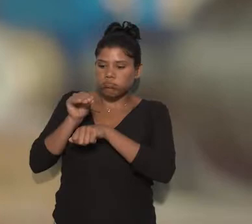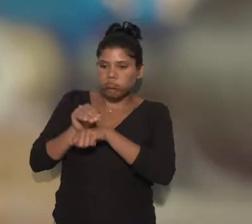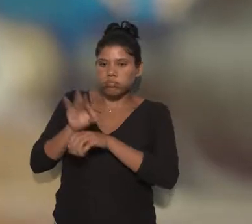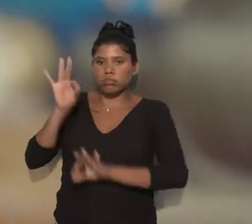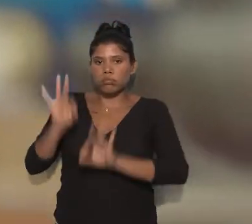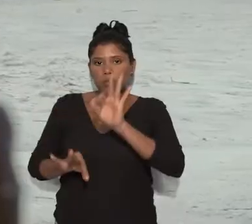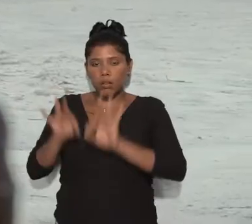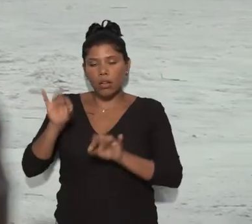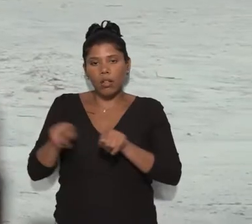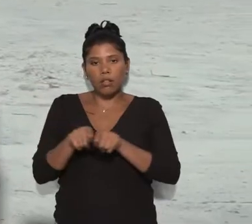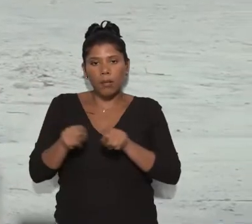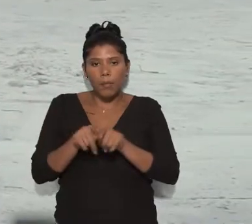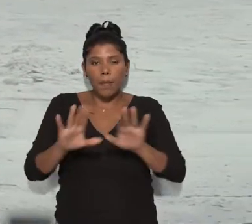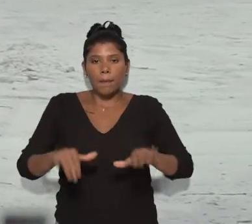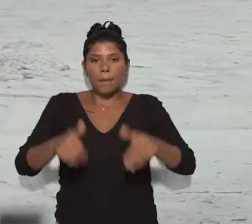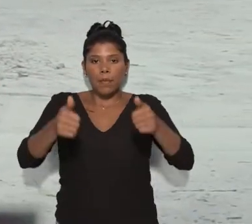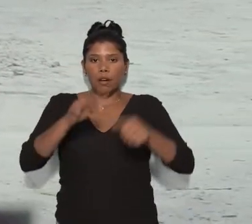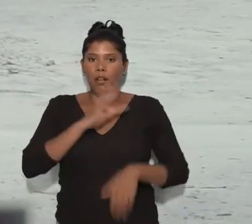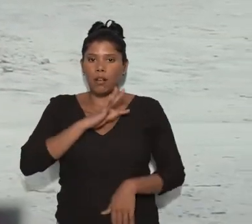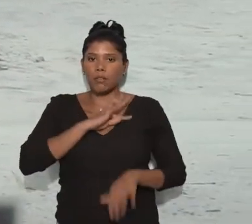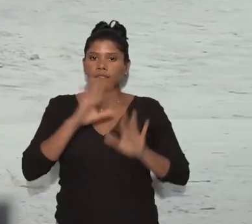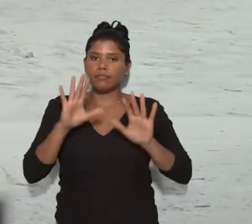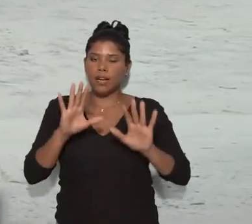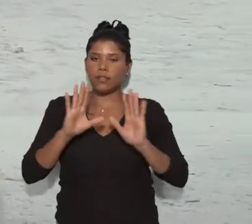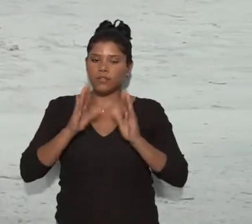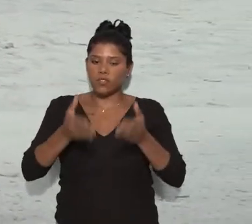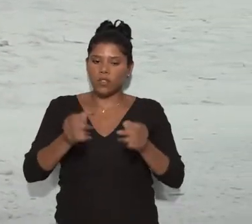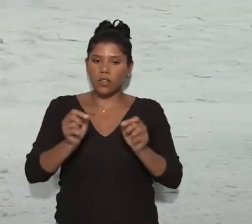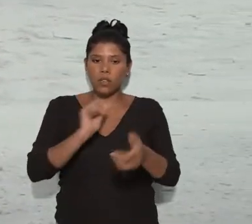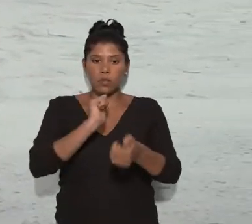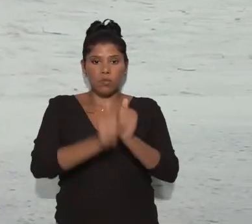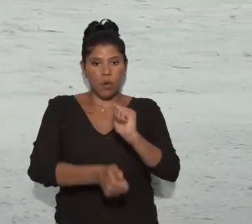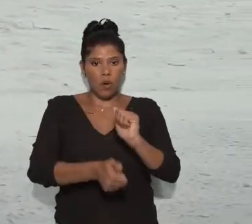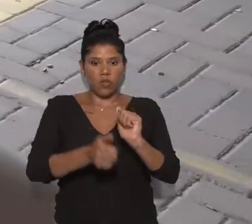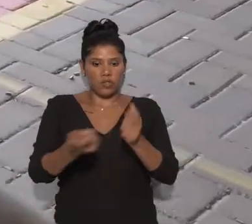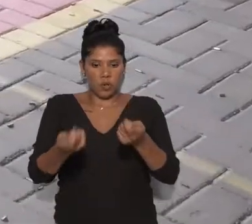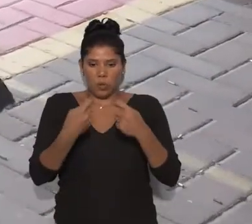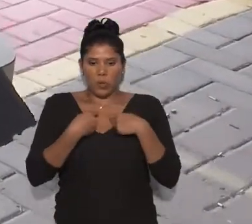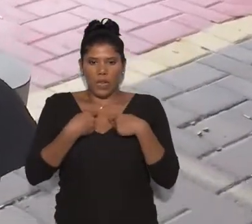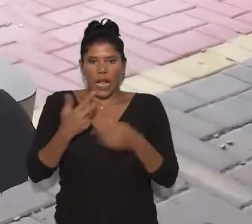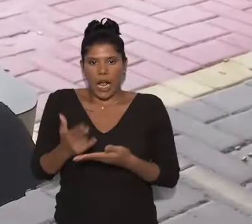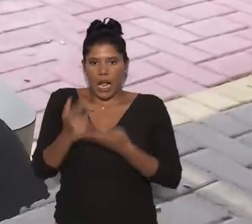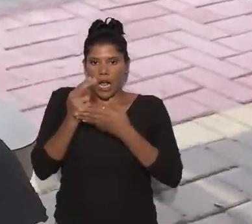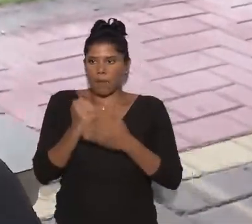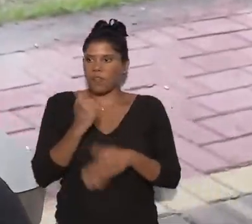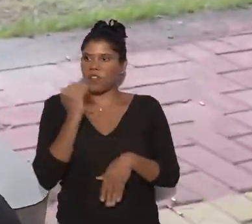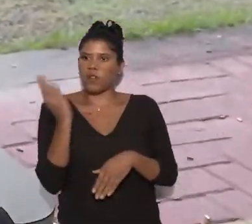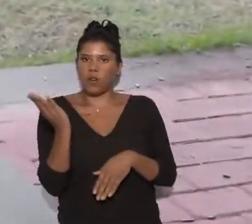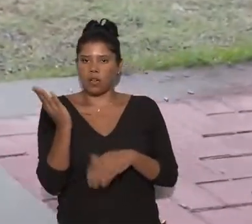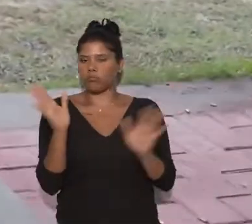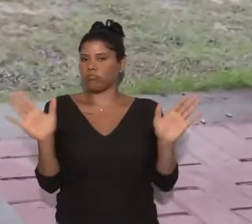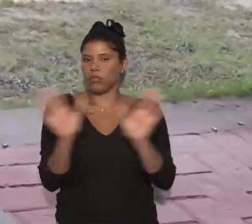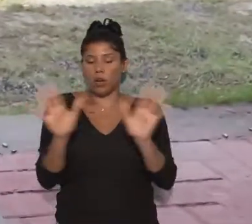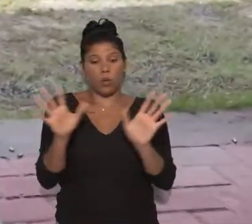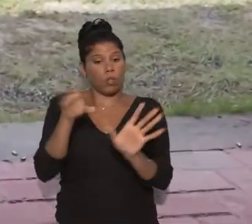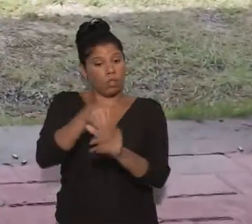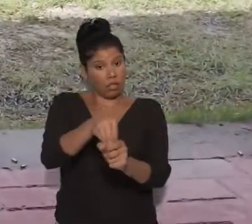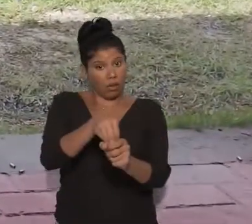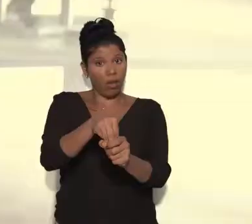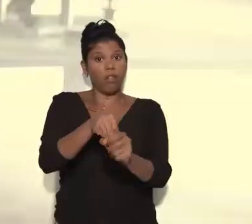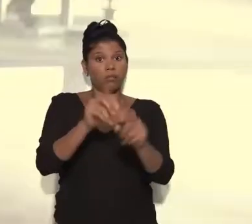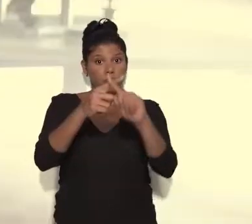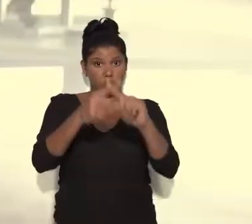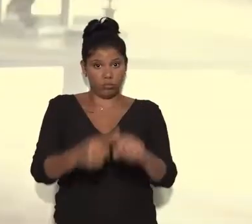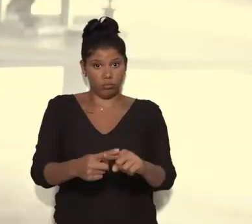aprimoramento da técnica, sem esquecer de que o esporte não estimula o uso da arma fora dos campos de prova. A